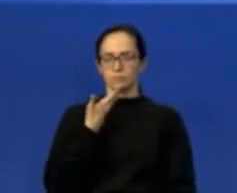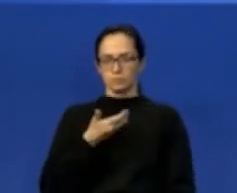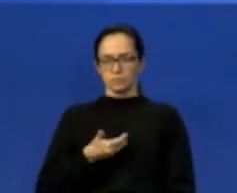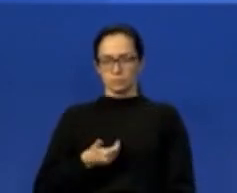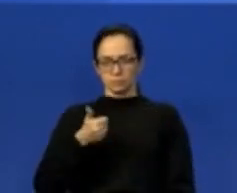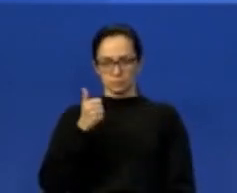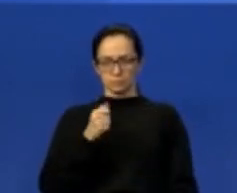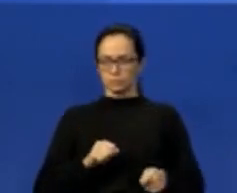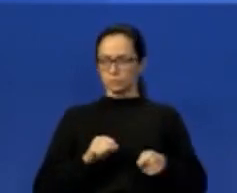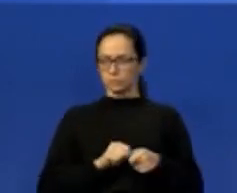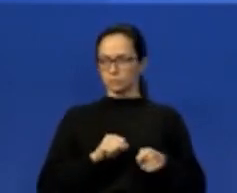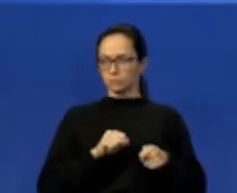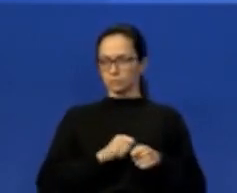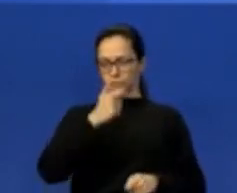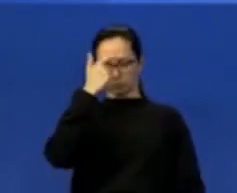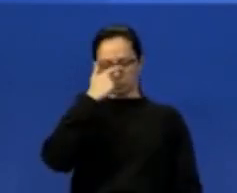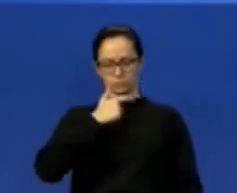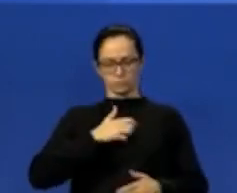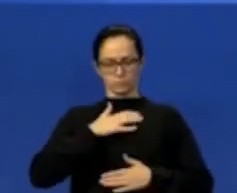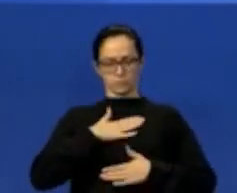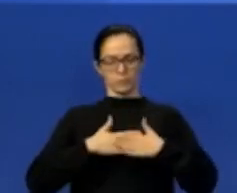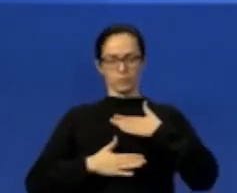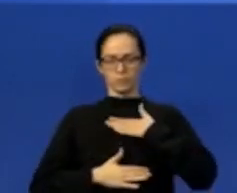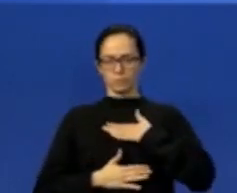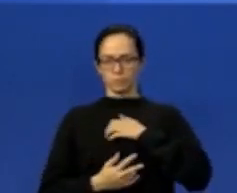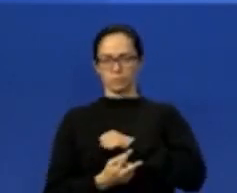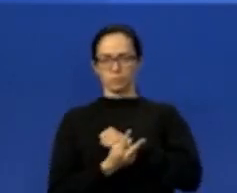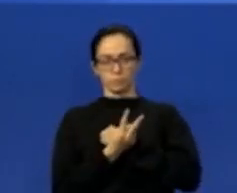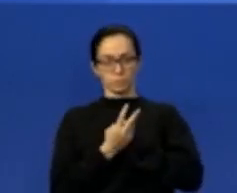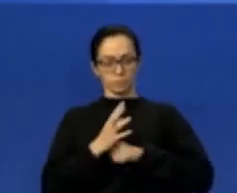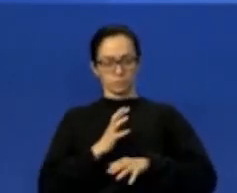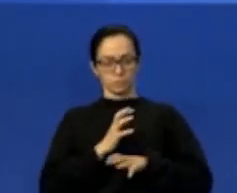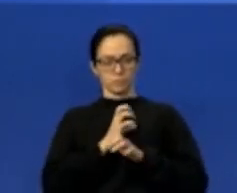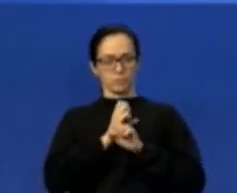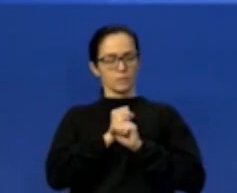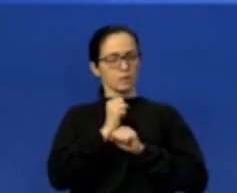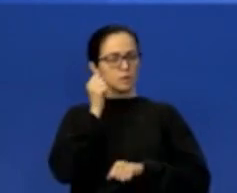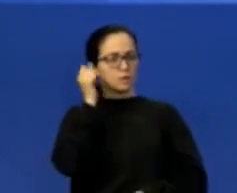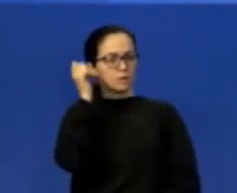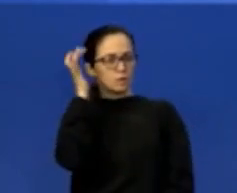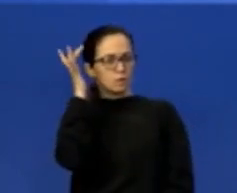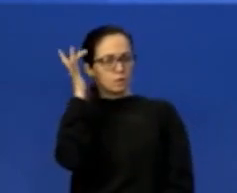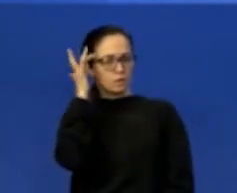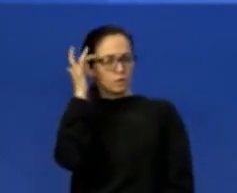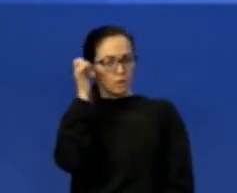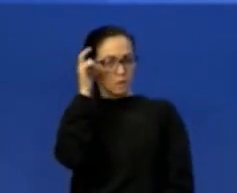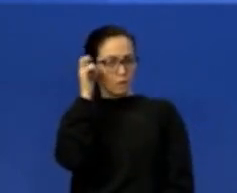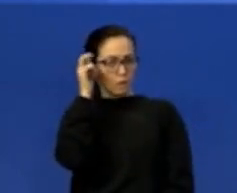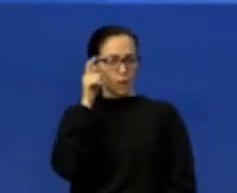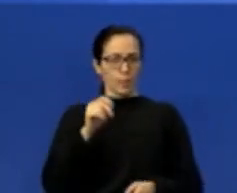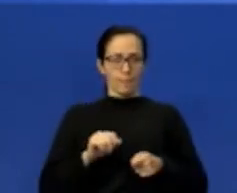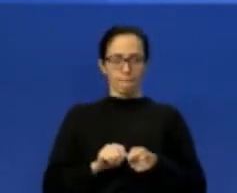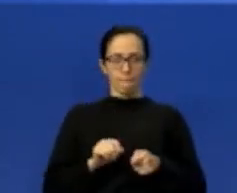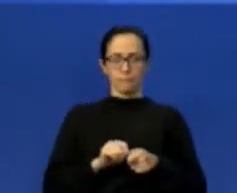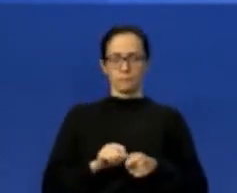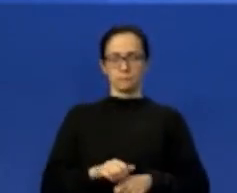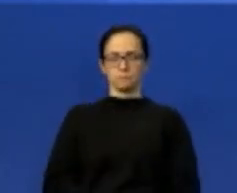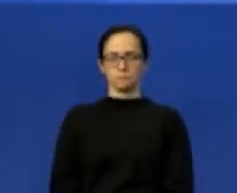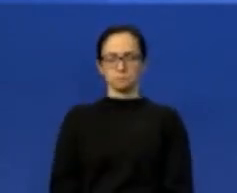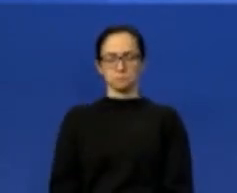se relacionar com o seu próprio corpo ou buscar o seu próprio conhecimento, né? Então nós vemos aí